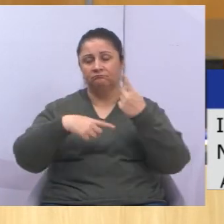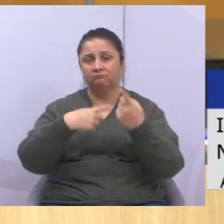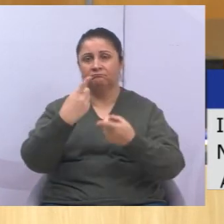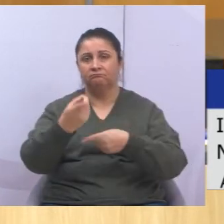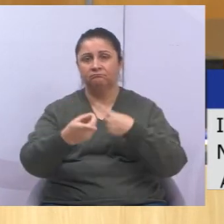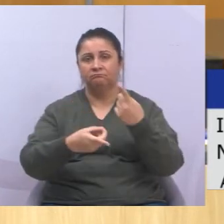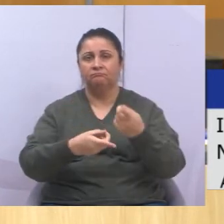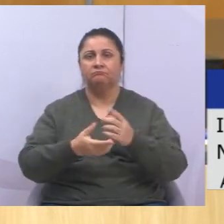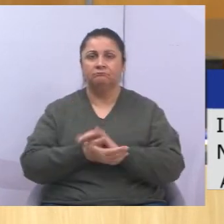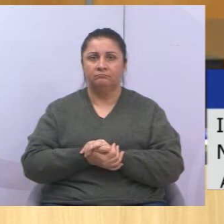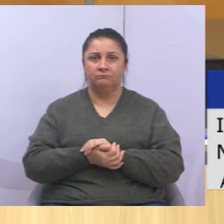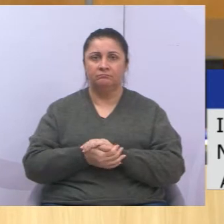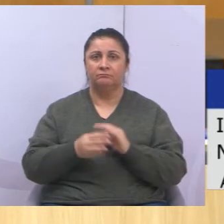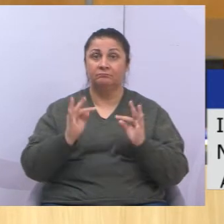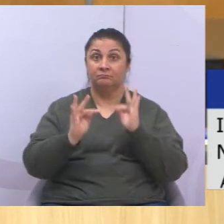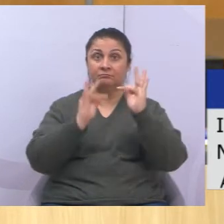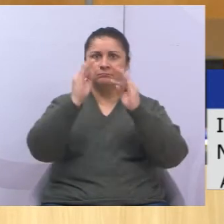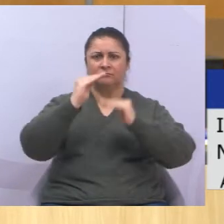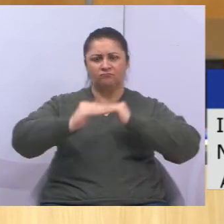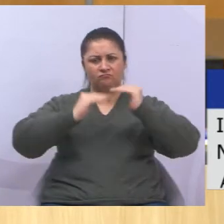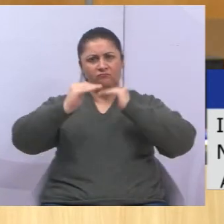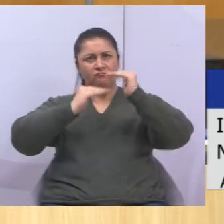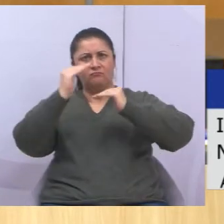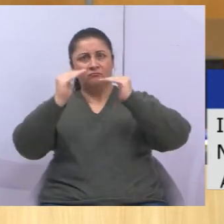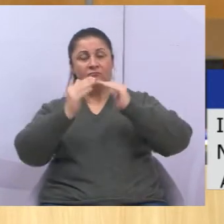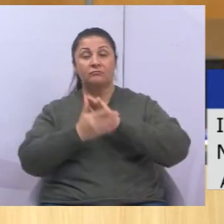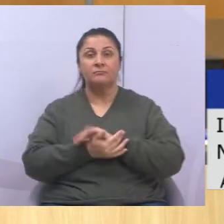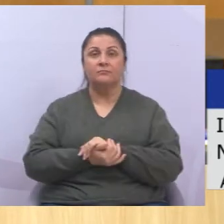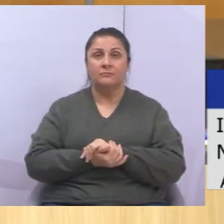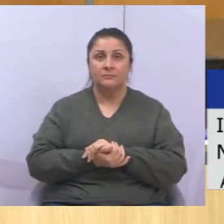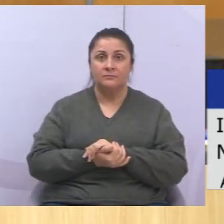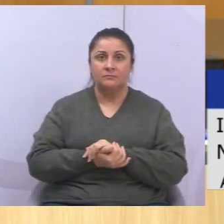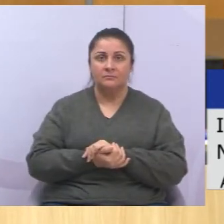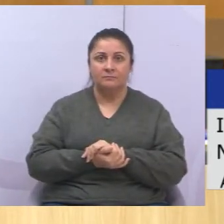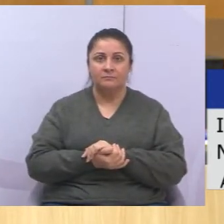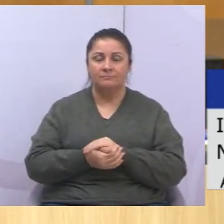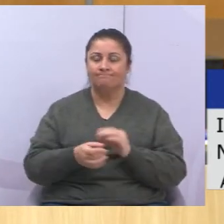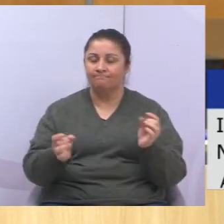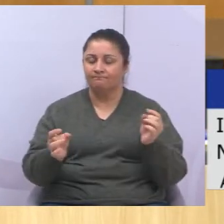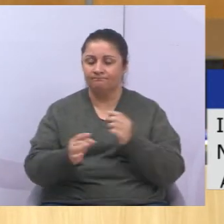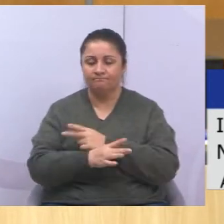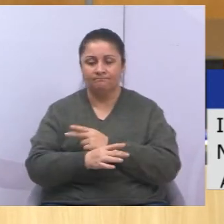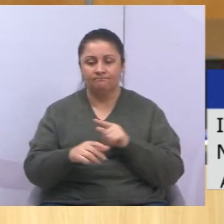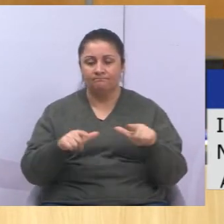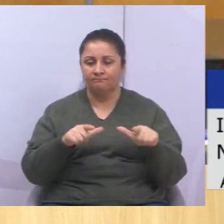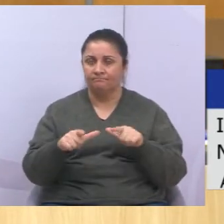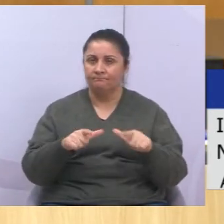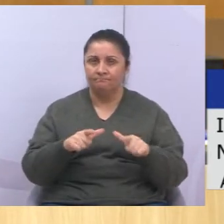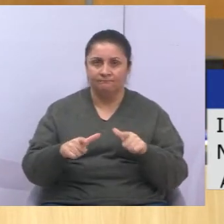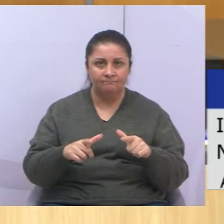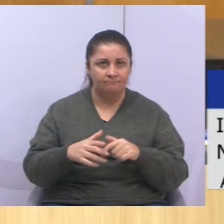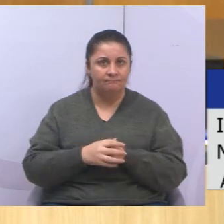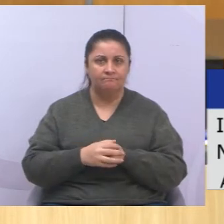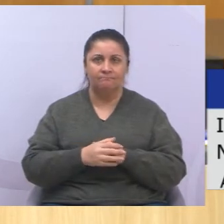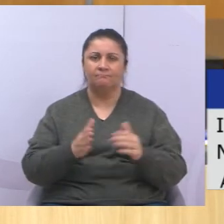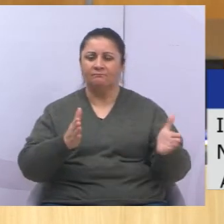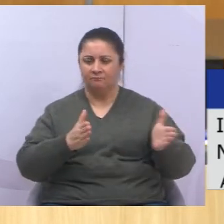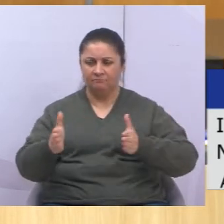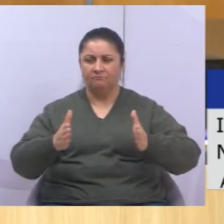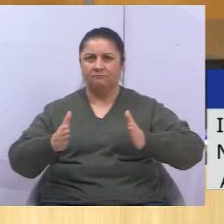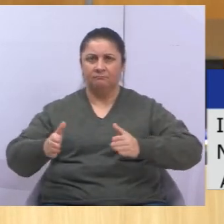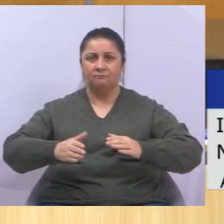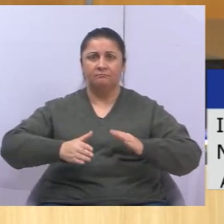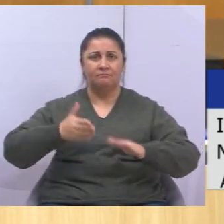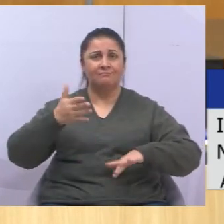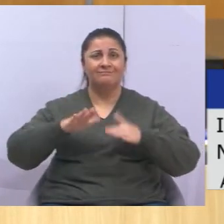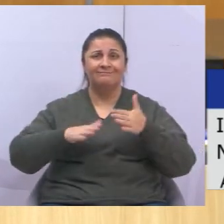essa tecnologia avançada, na realidade, né, acabar com o emprego né, braçal, acabar aí muitas vezes com as famílias.